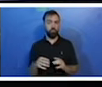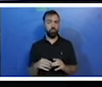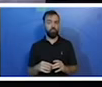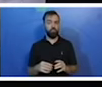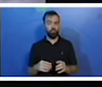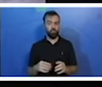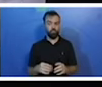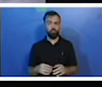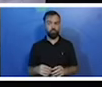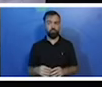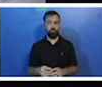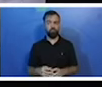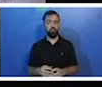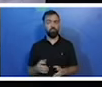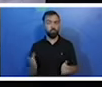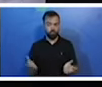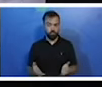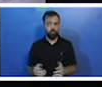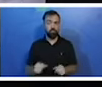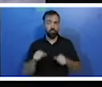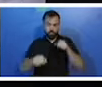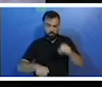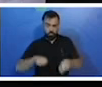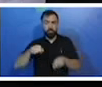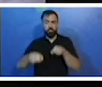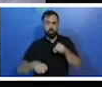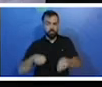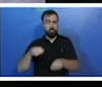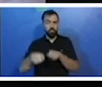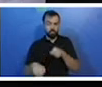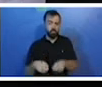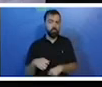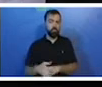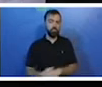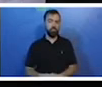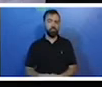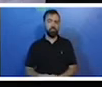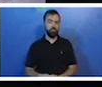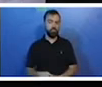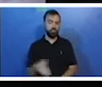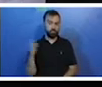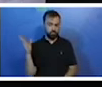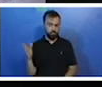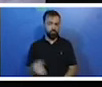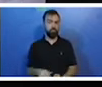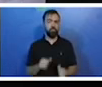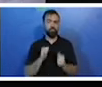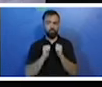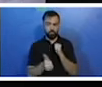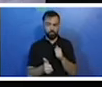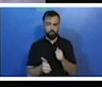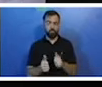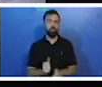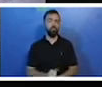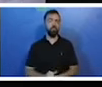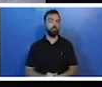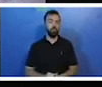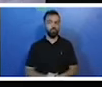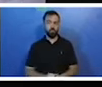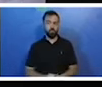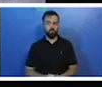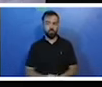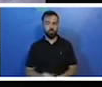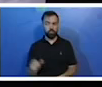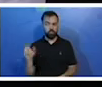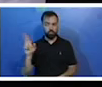intensas. Vamos falar um pouco sobre o ciclismo, tá? O ciclismo é um esporte também